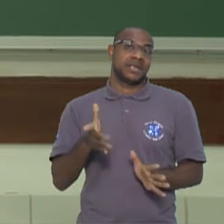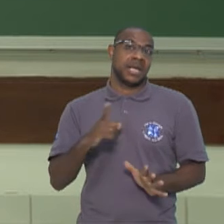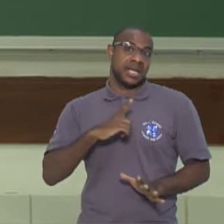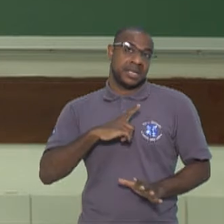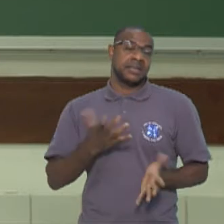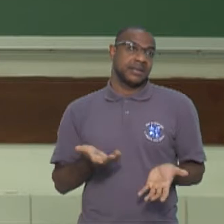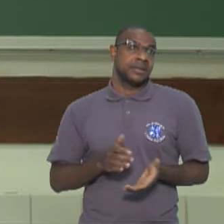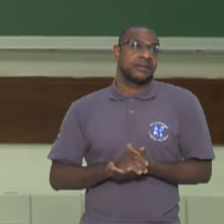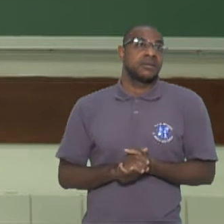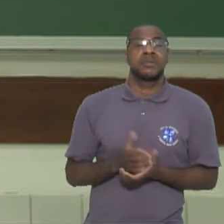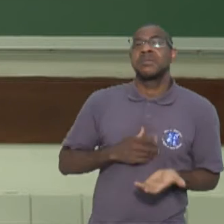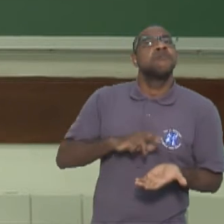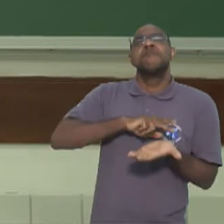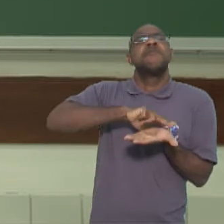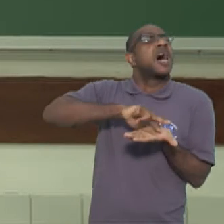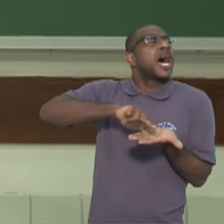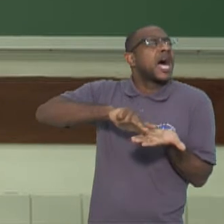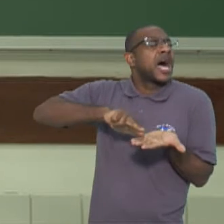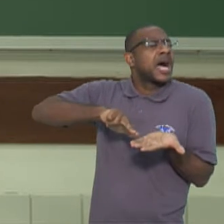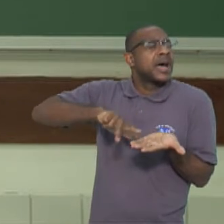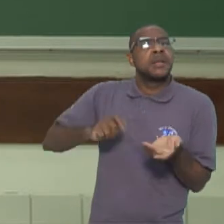possibilidades de se contar histórias.